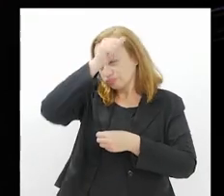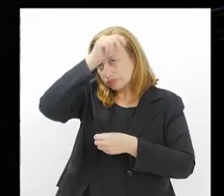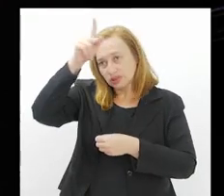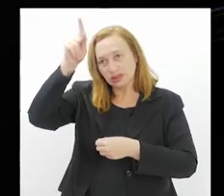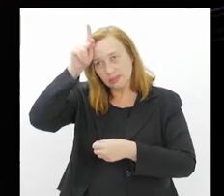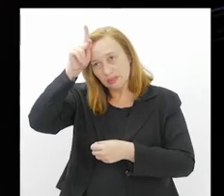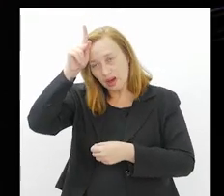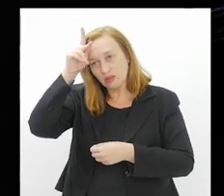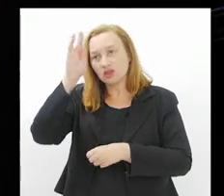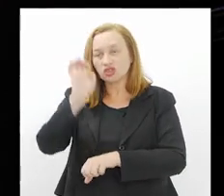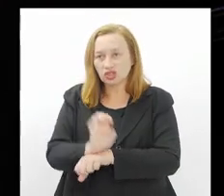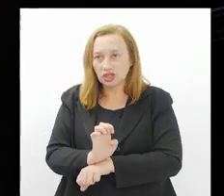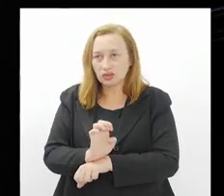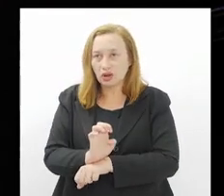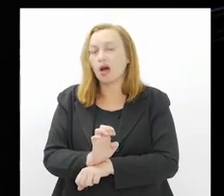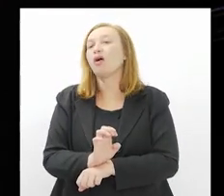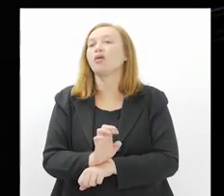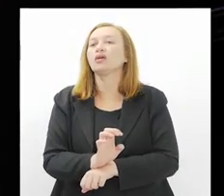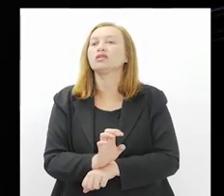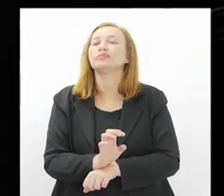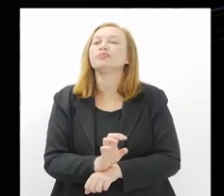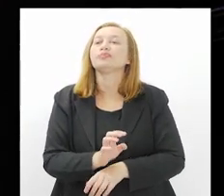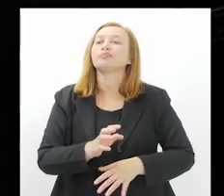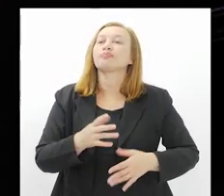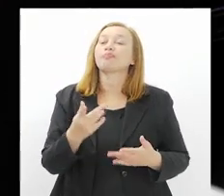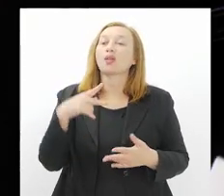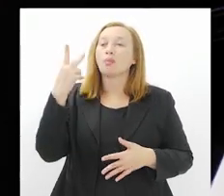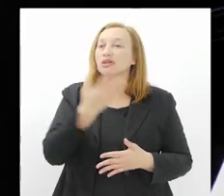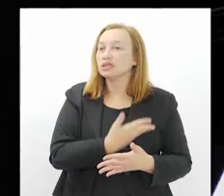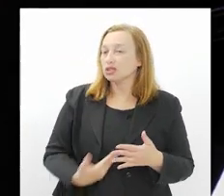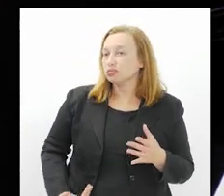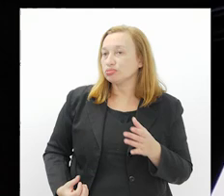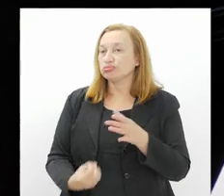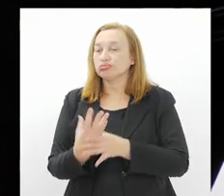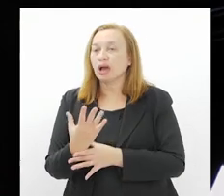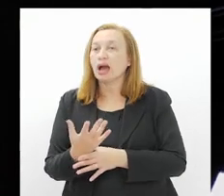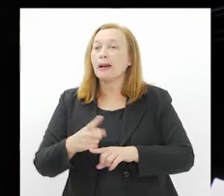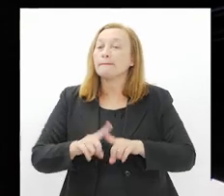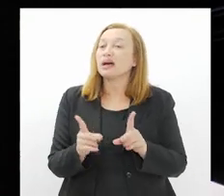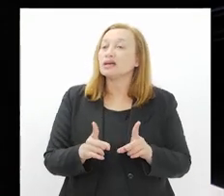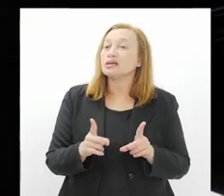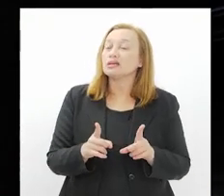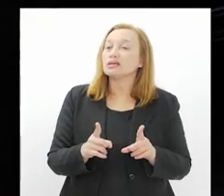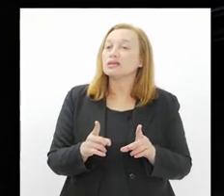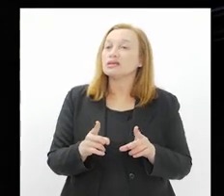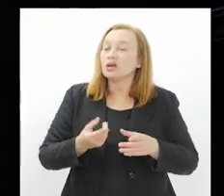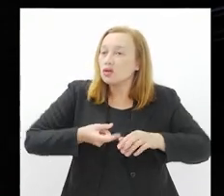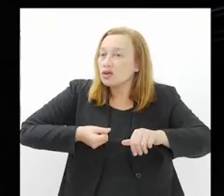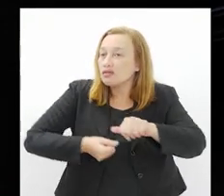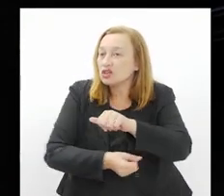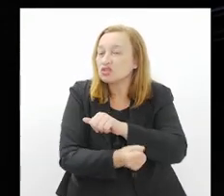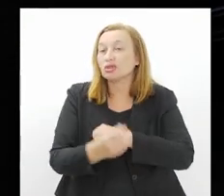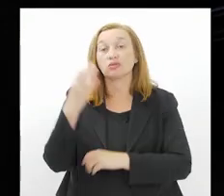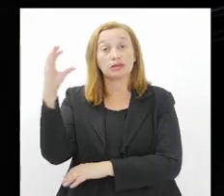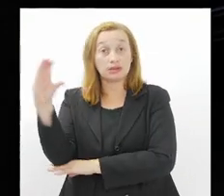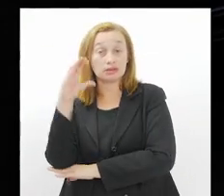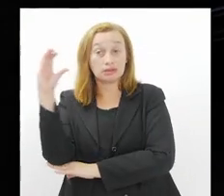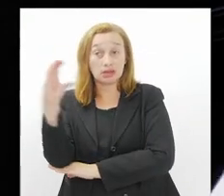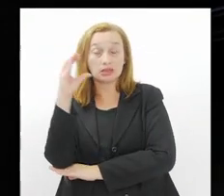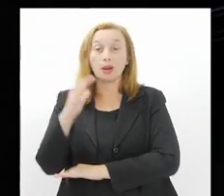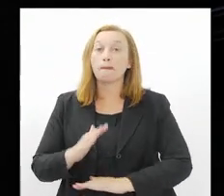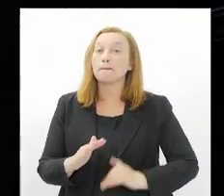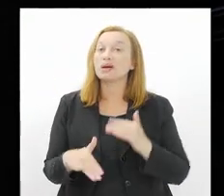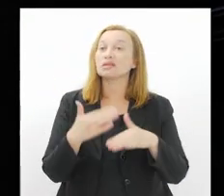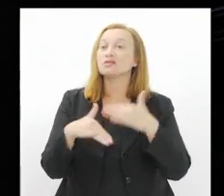medidas relacionadas a essas questões, uhum, muito rapidamente, inclusive, do ponto de vista de políticas públicas, mas é imprescindível